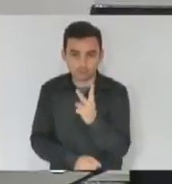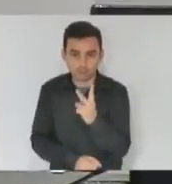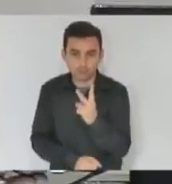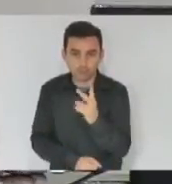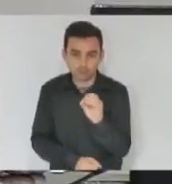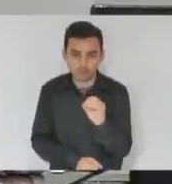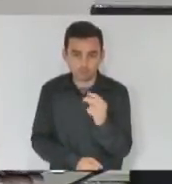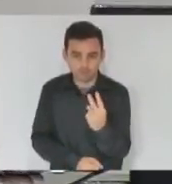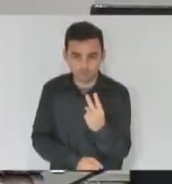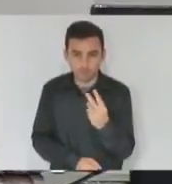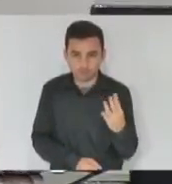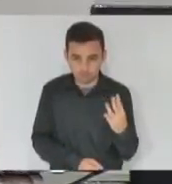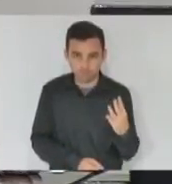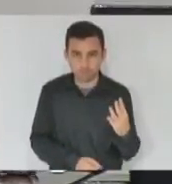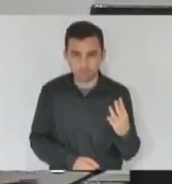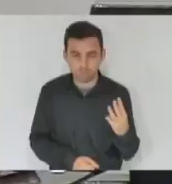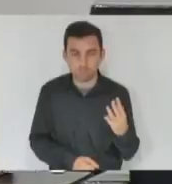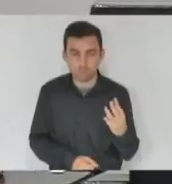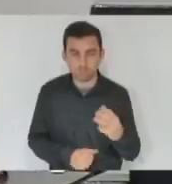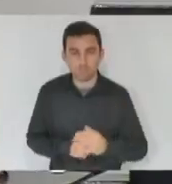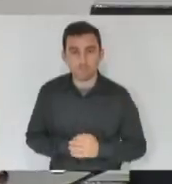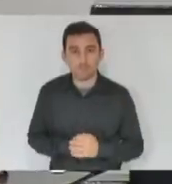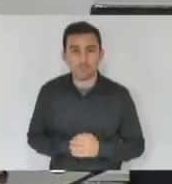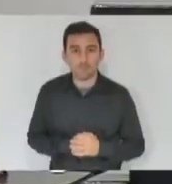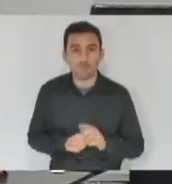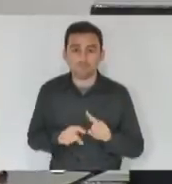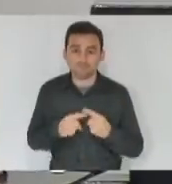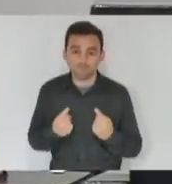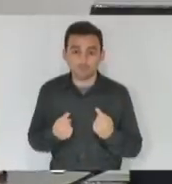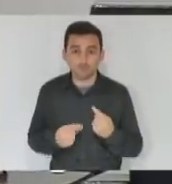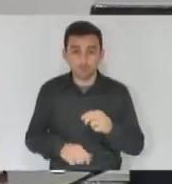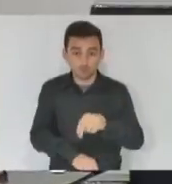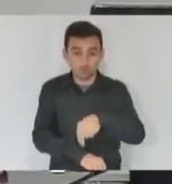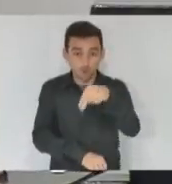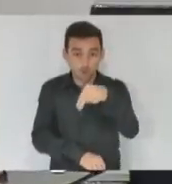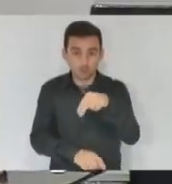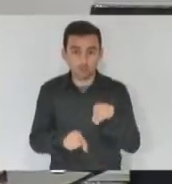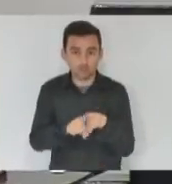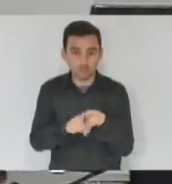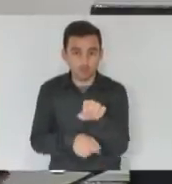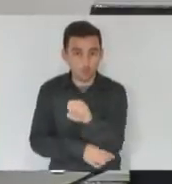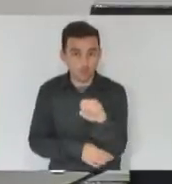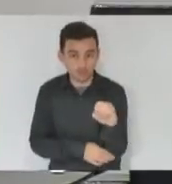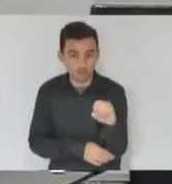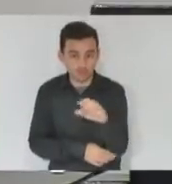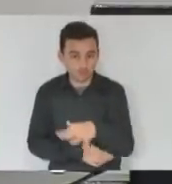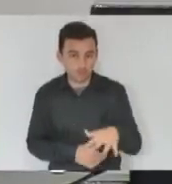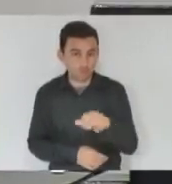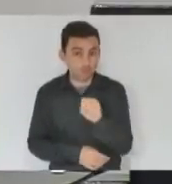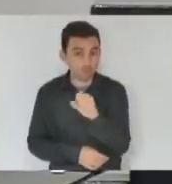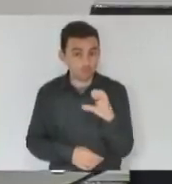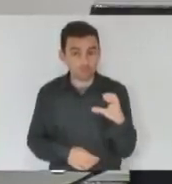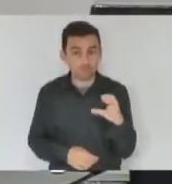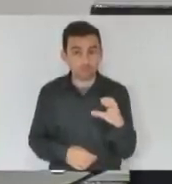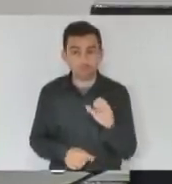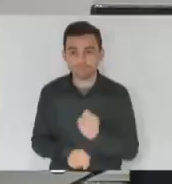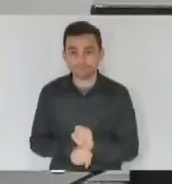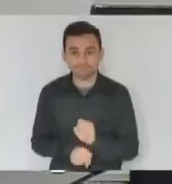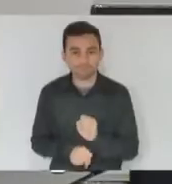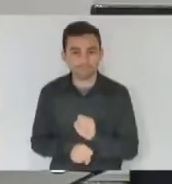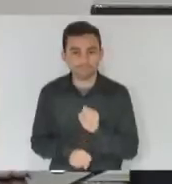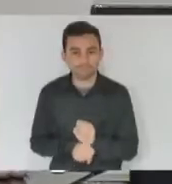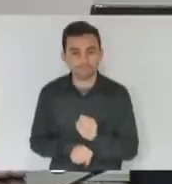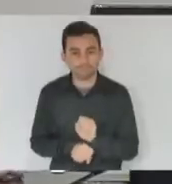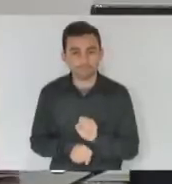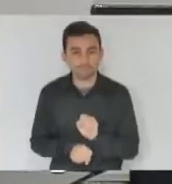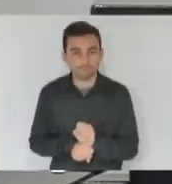2023. E o Planalto Norte e Oeste de Santa Catarina aguardam